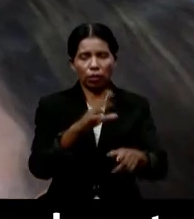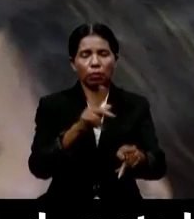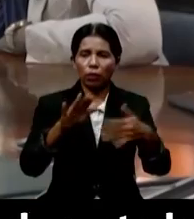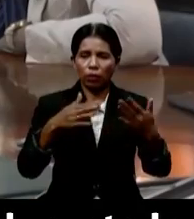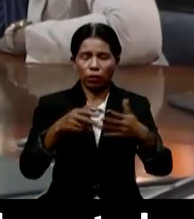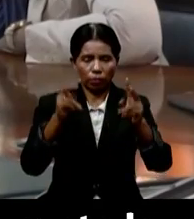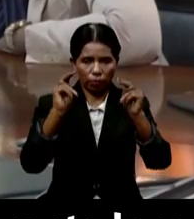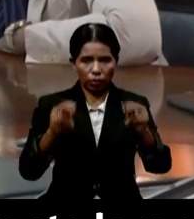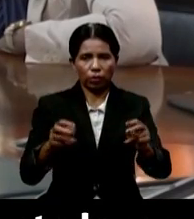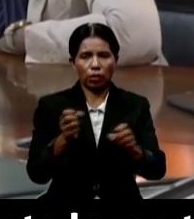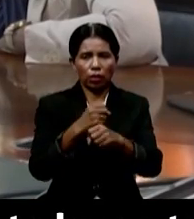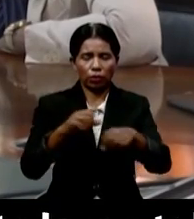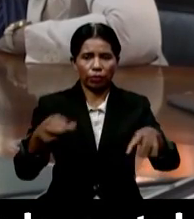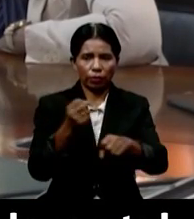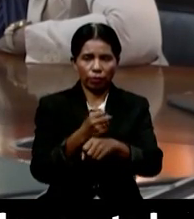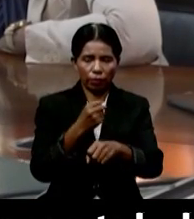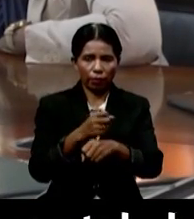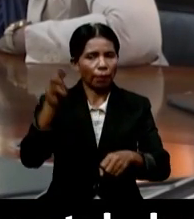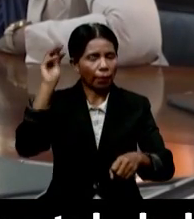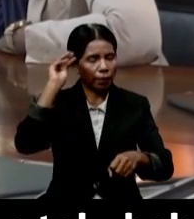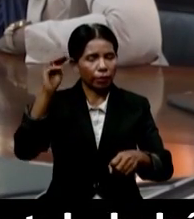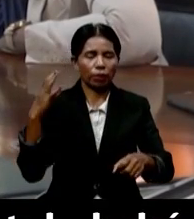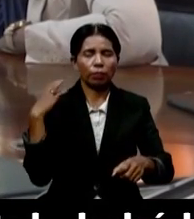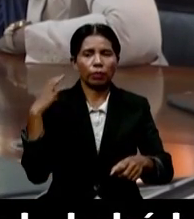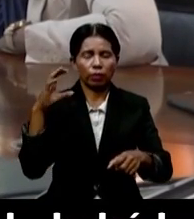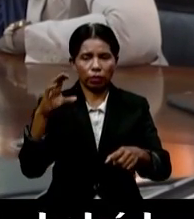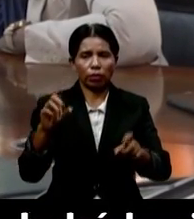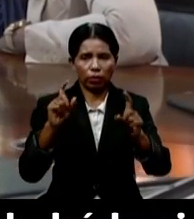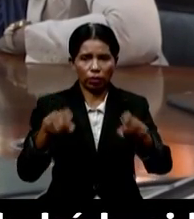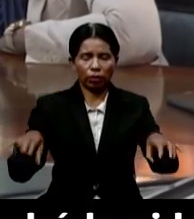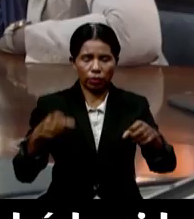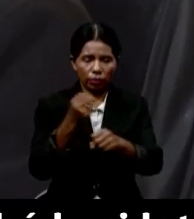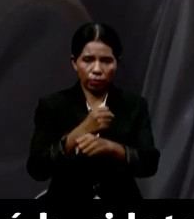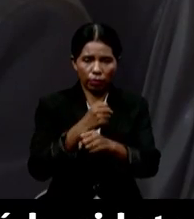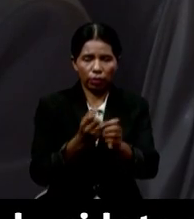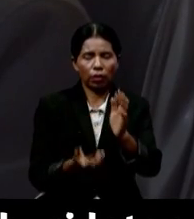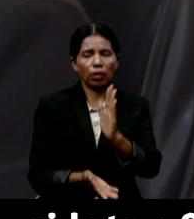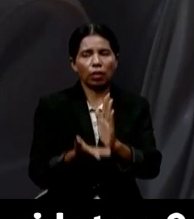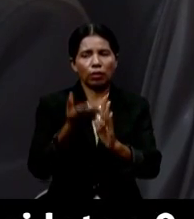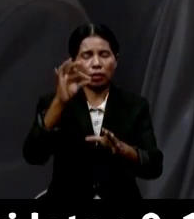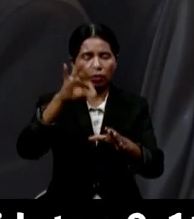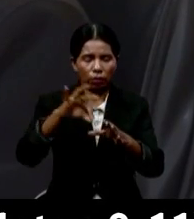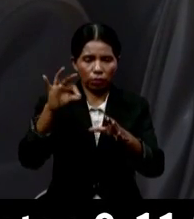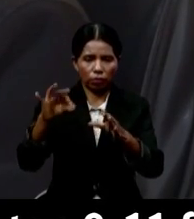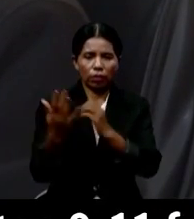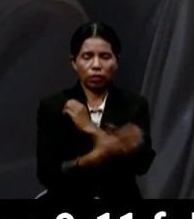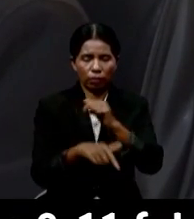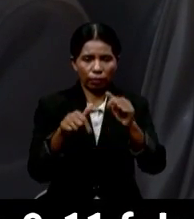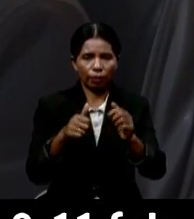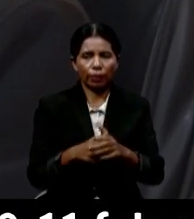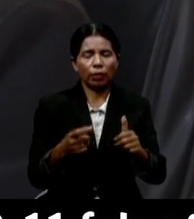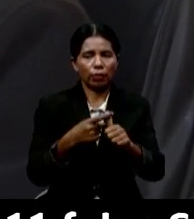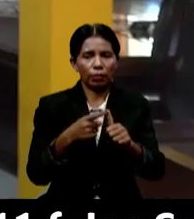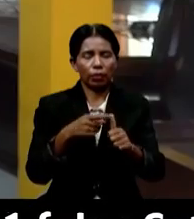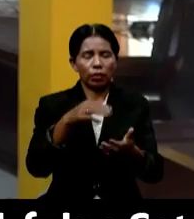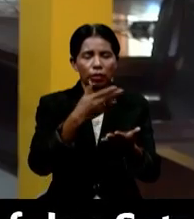roto precisa a lo esforço, lhe o ministério competente tem que servir uma casa, onde a sai produção e a relaran. Primeiro, uma produto